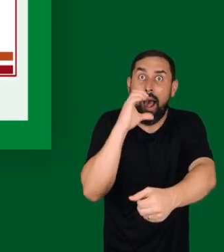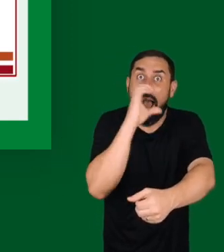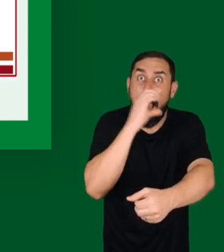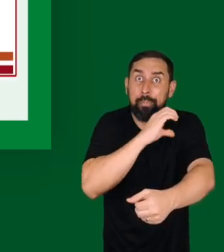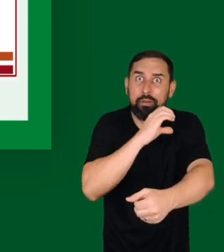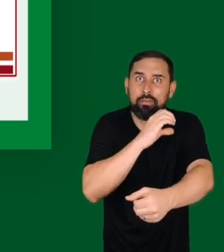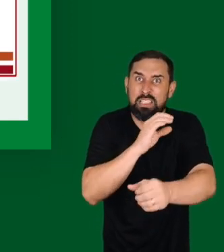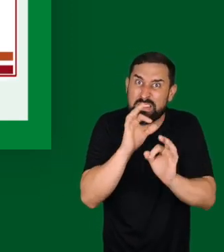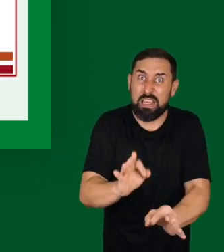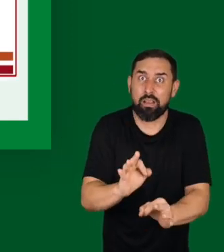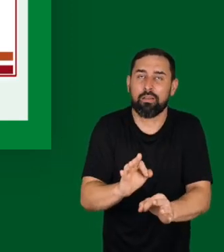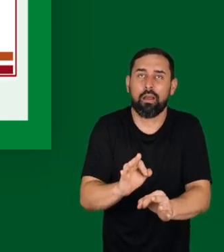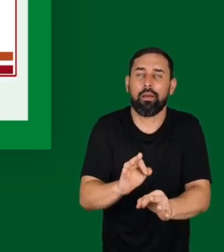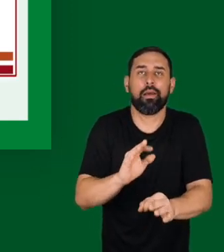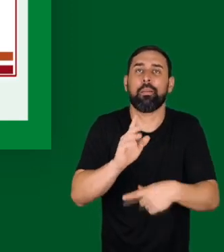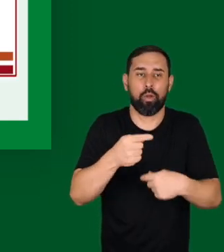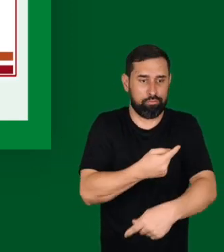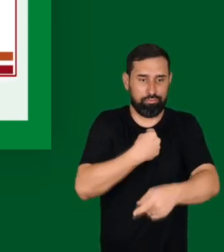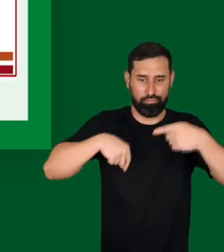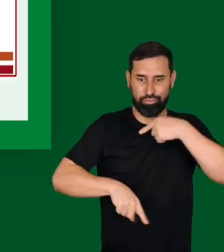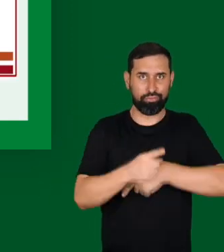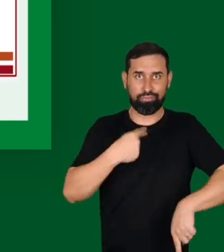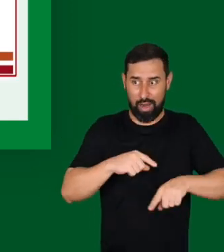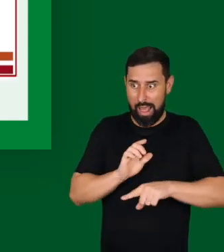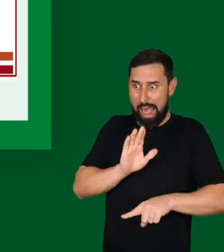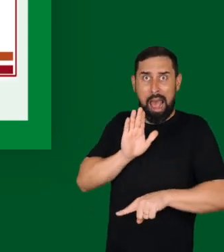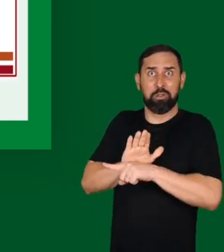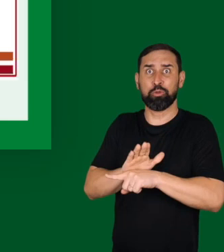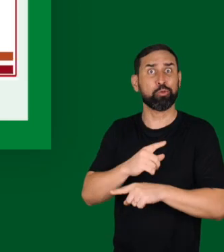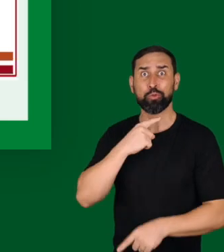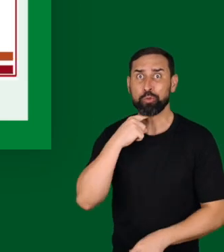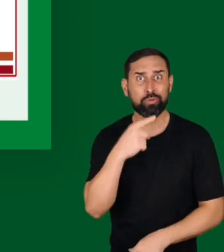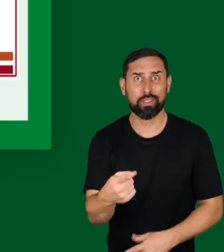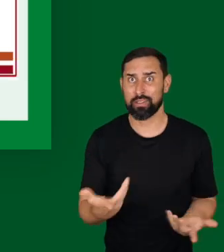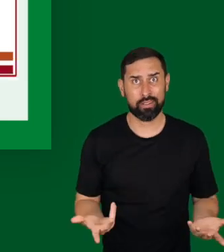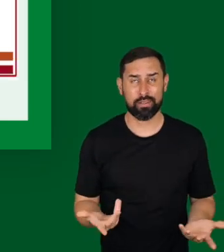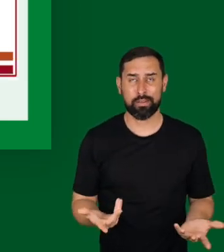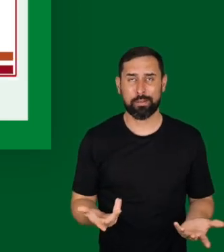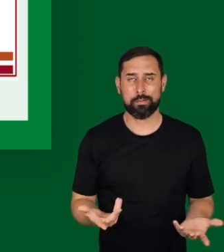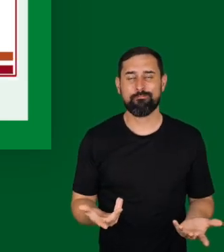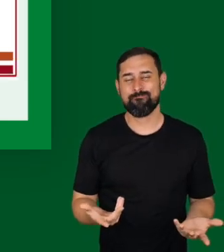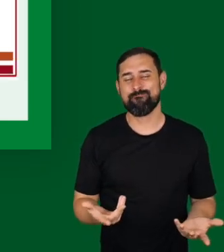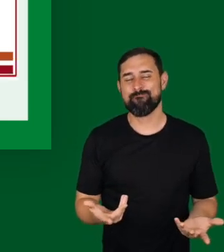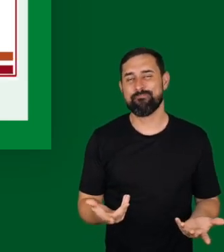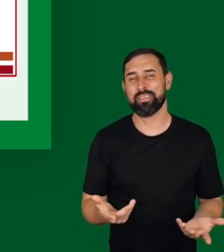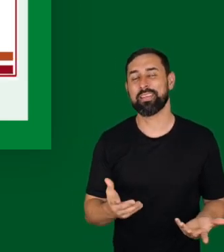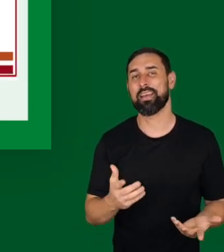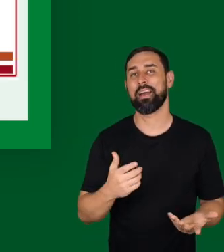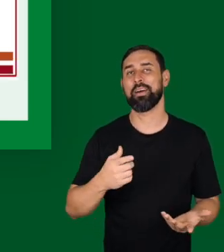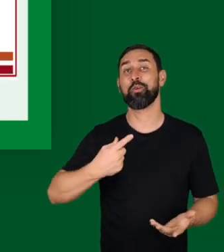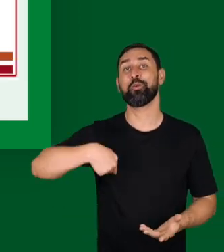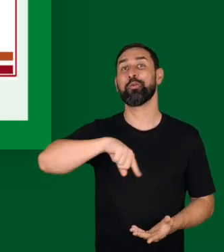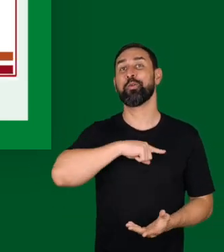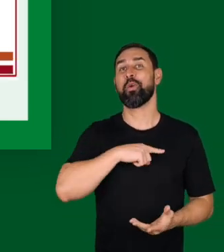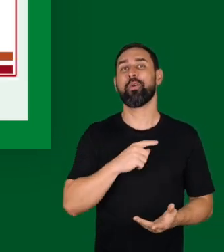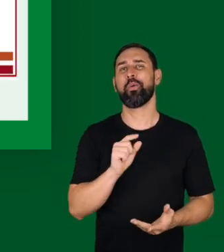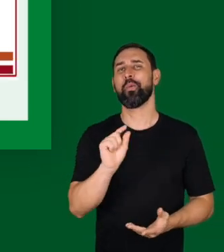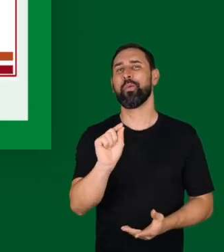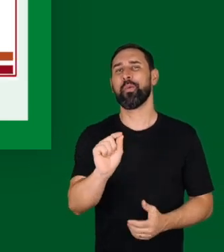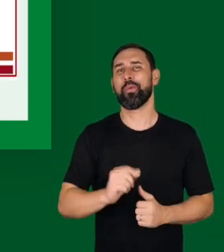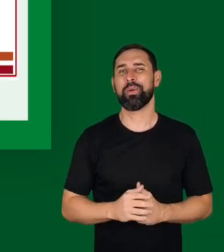Se ela não foi feita de uma maneira rápida e eficaz, ela não chega no sítio de ação. Então, é